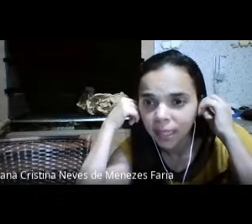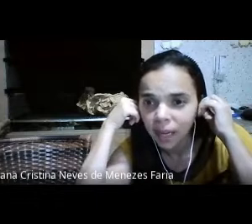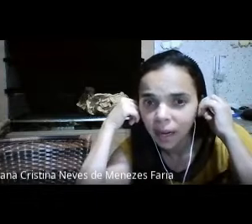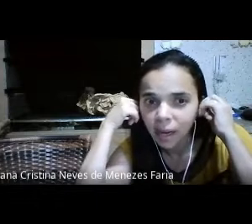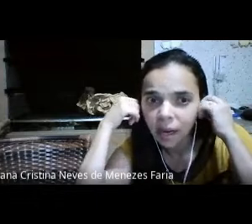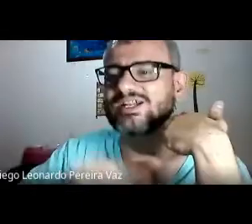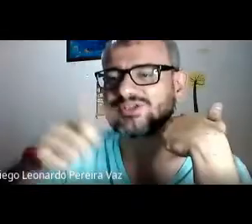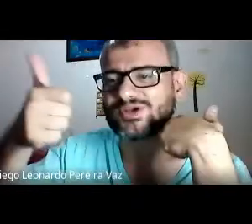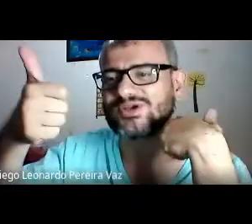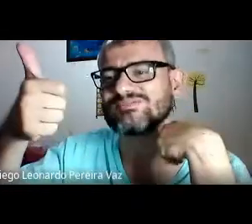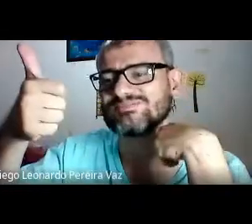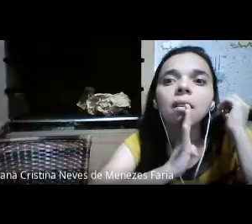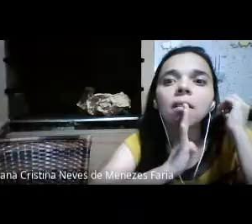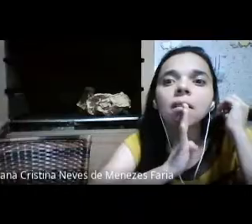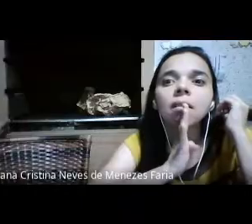Conhecer?